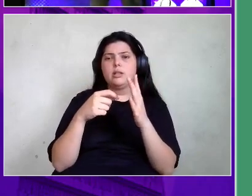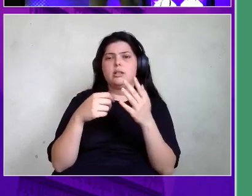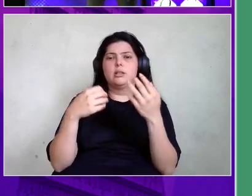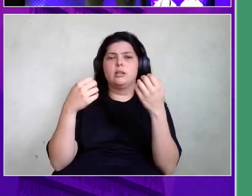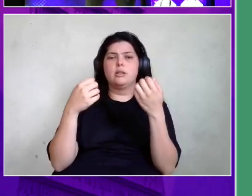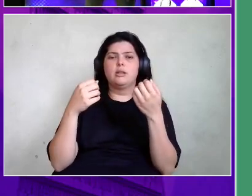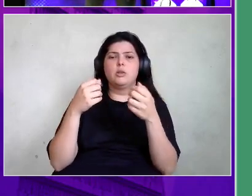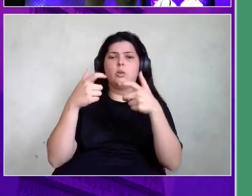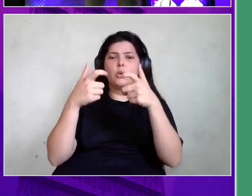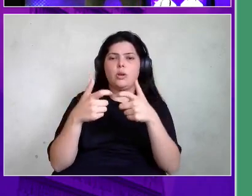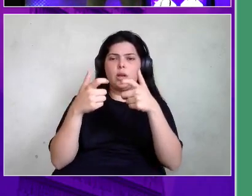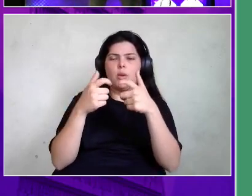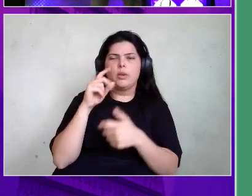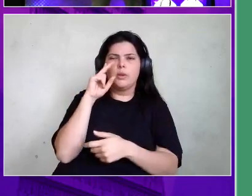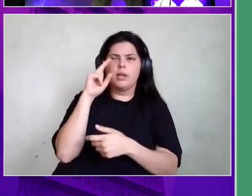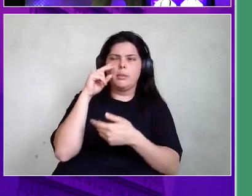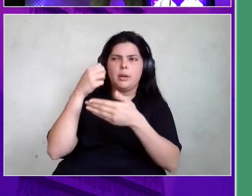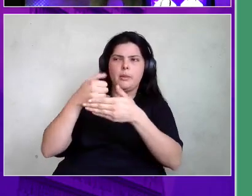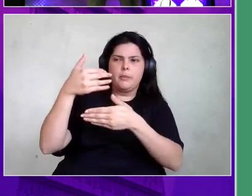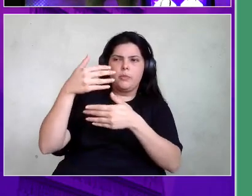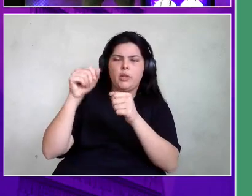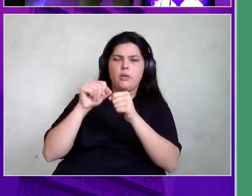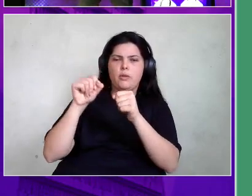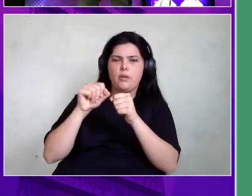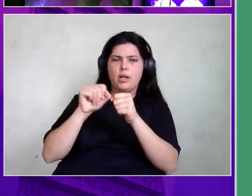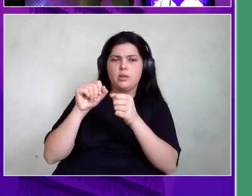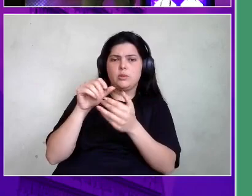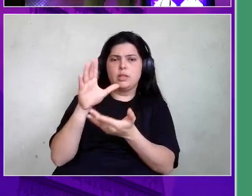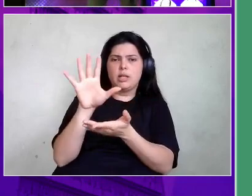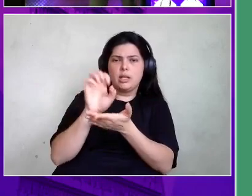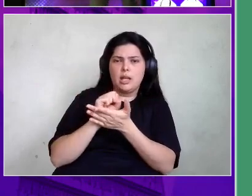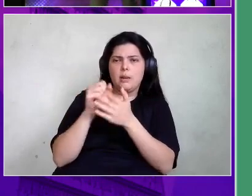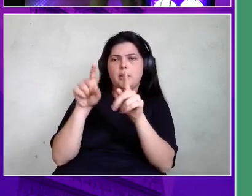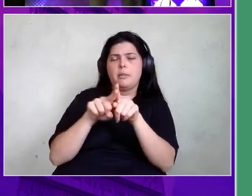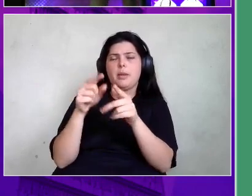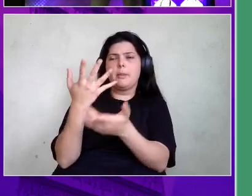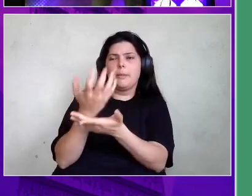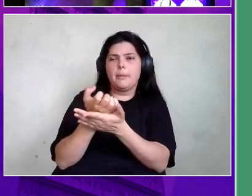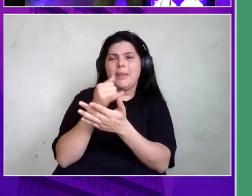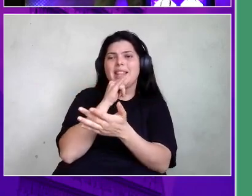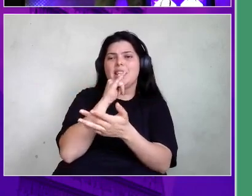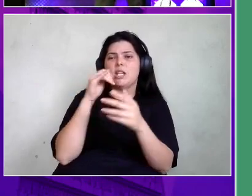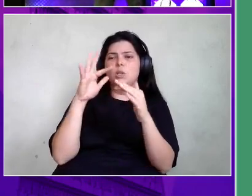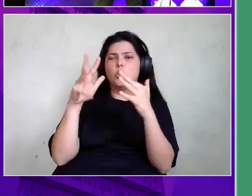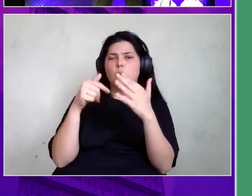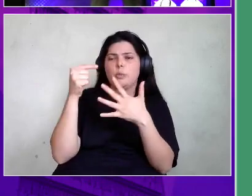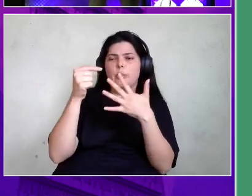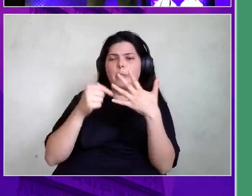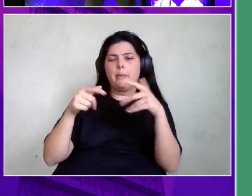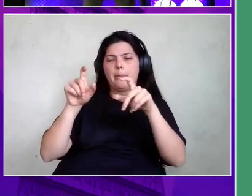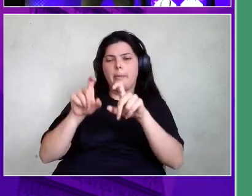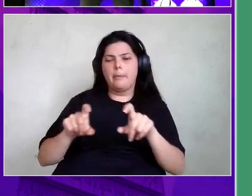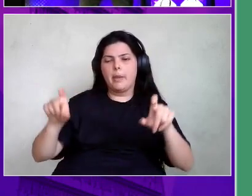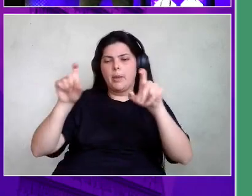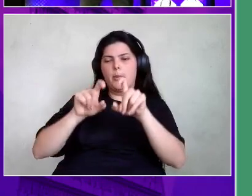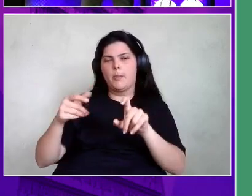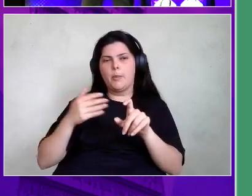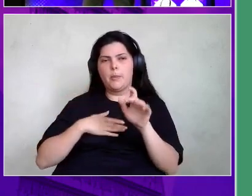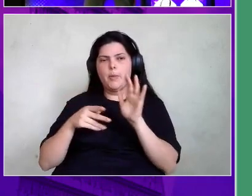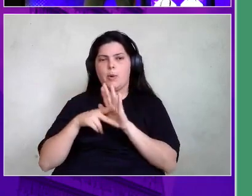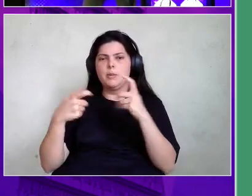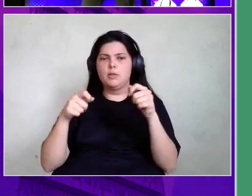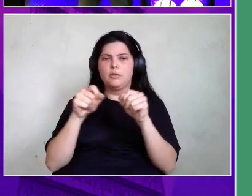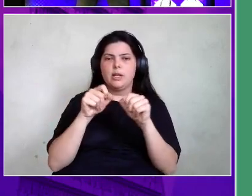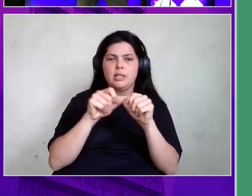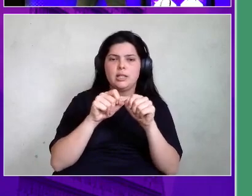aqueles passos todos que eu faço, cara, setup, build, test, toda essa rotina que eu faço na minha máquina, eu também tenho que conseguir fazer de forma semelhante